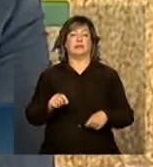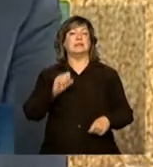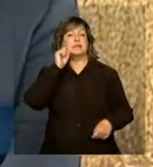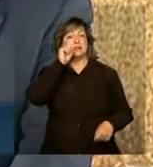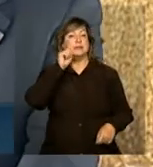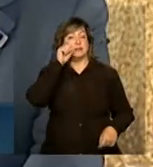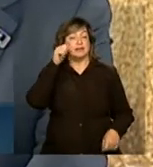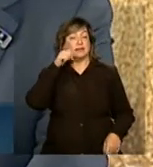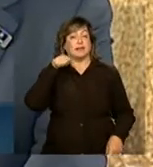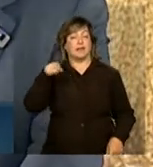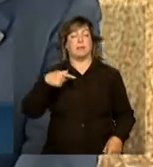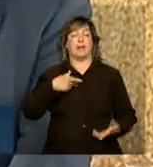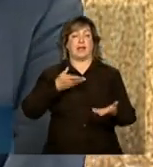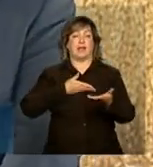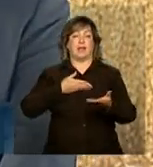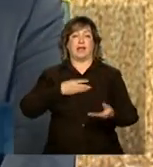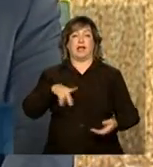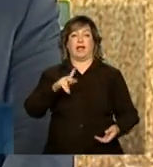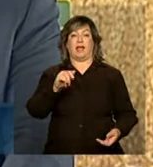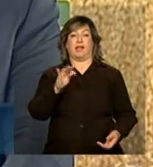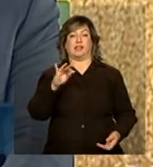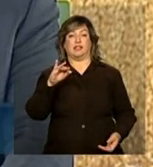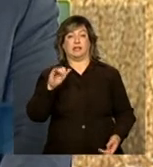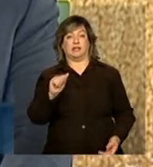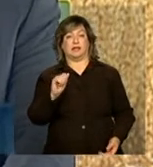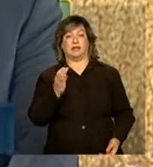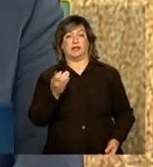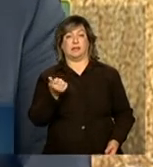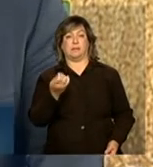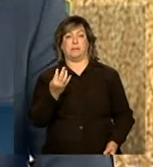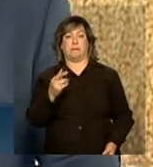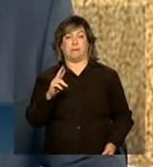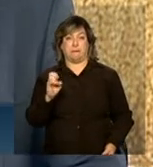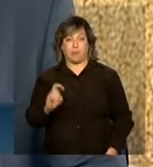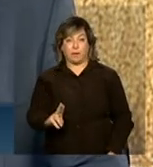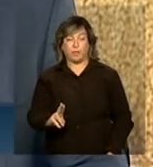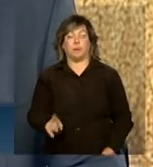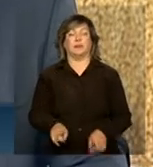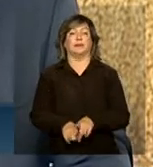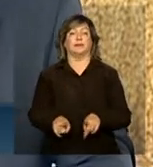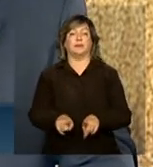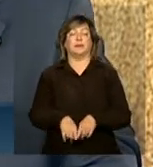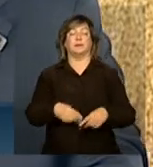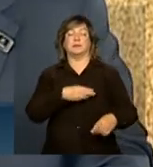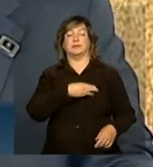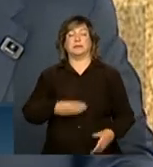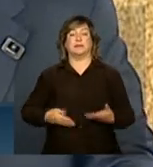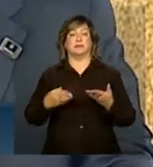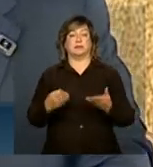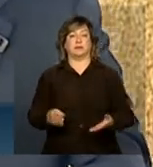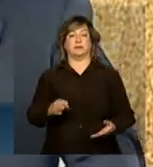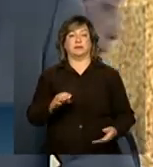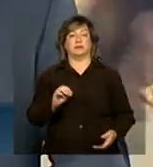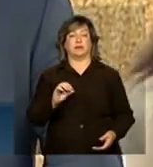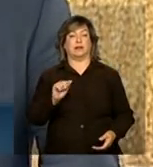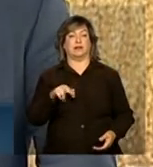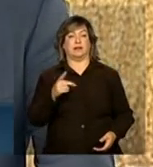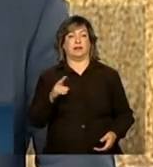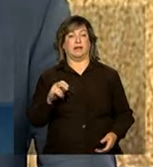senadora, minha amiga Cátia Abreu. Quero saudar os ministros Antônio Andrade, Thomas